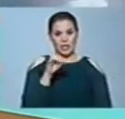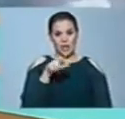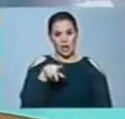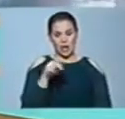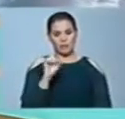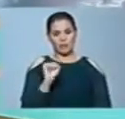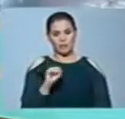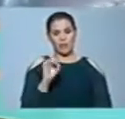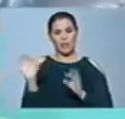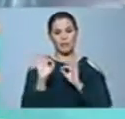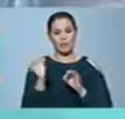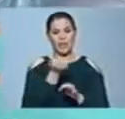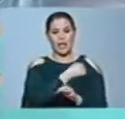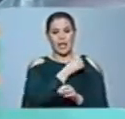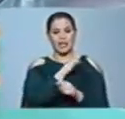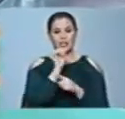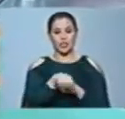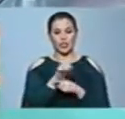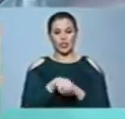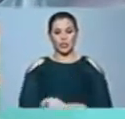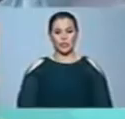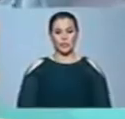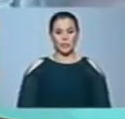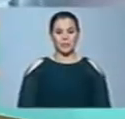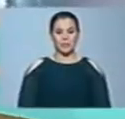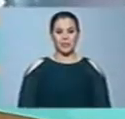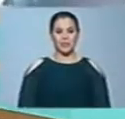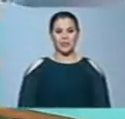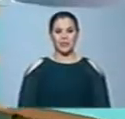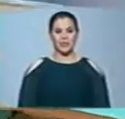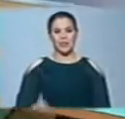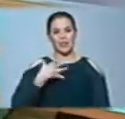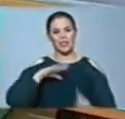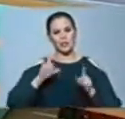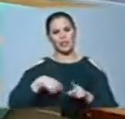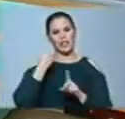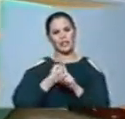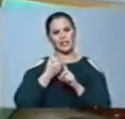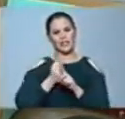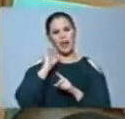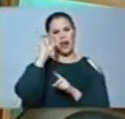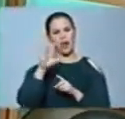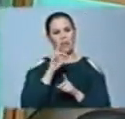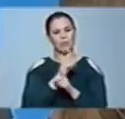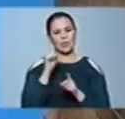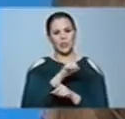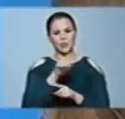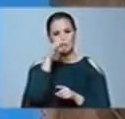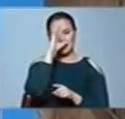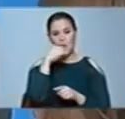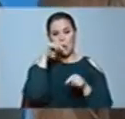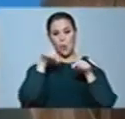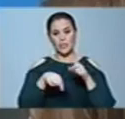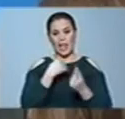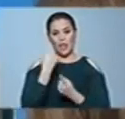europa foi também tinham já começar a lançar um desafio sei que acha que ele vai ter alguns desafios